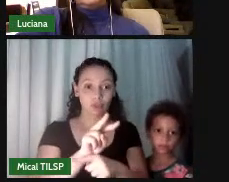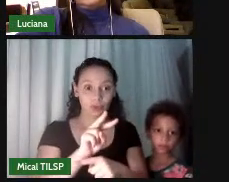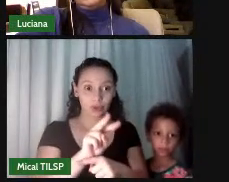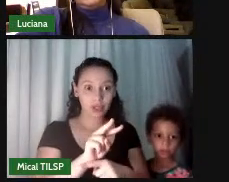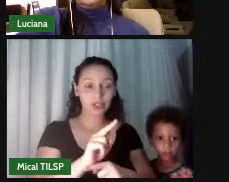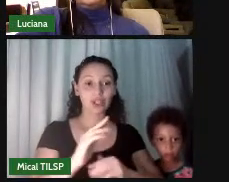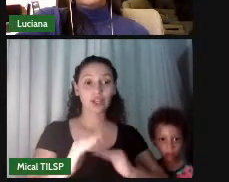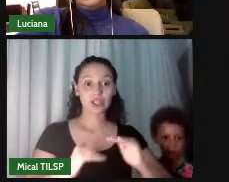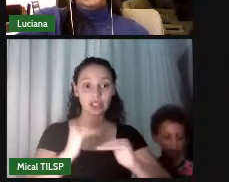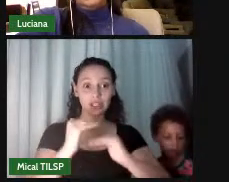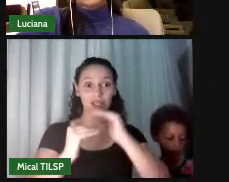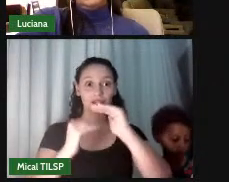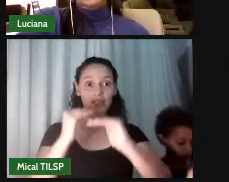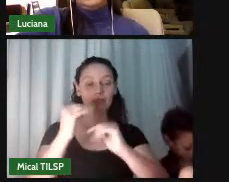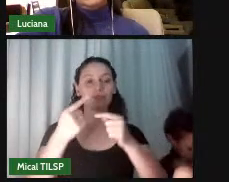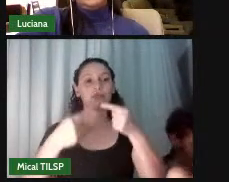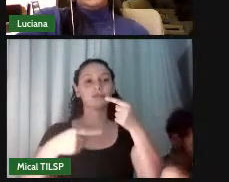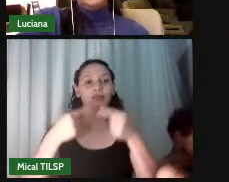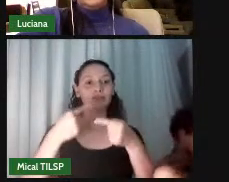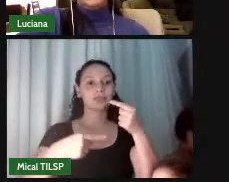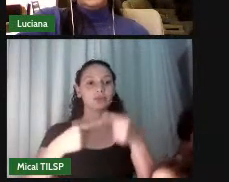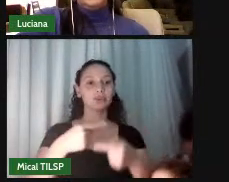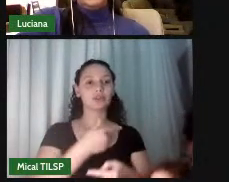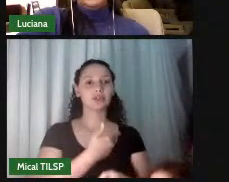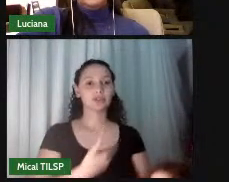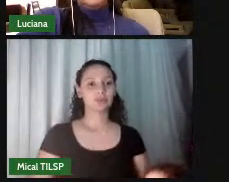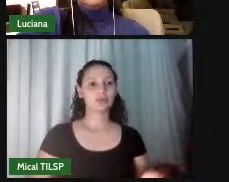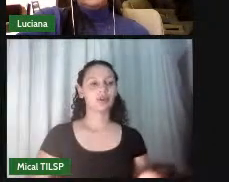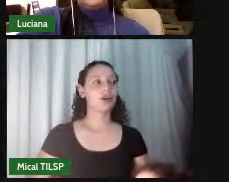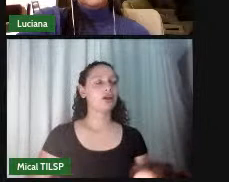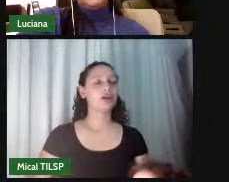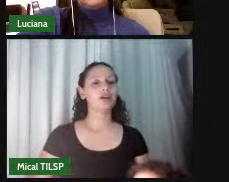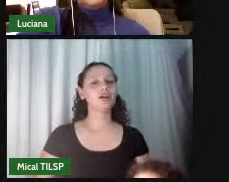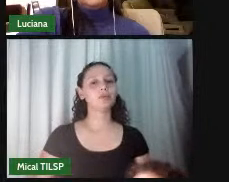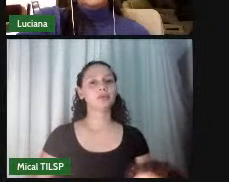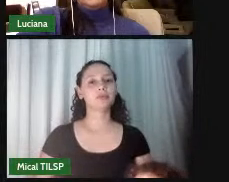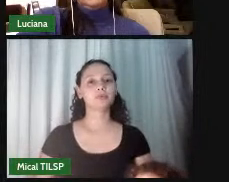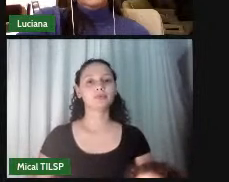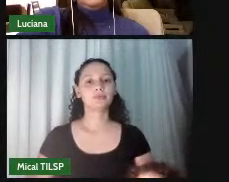desenvolvimento de políticas públicas para o Serviço Público Federal.